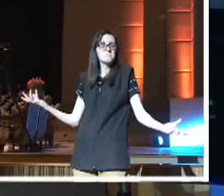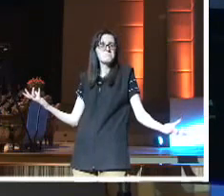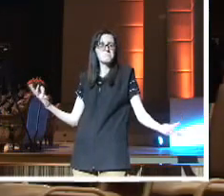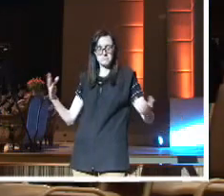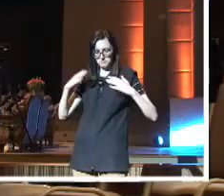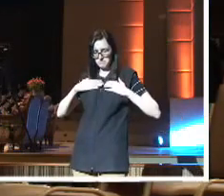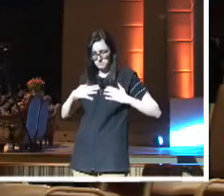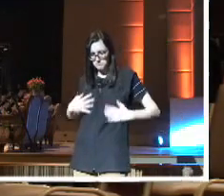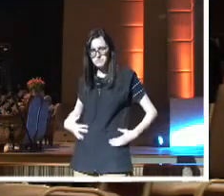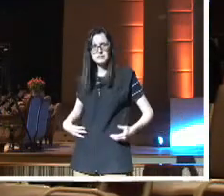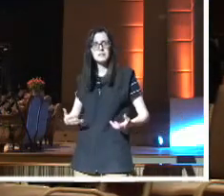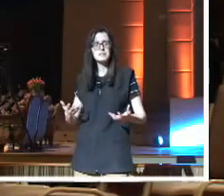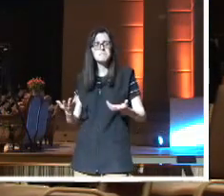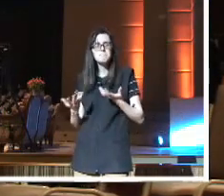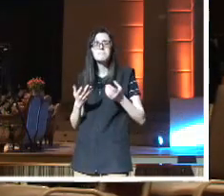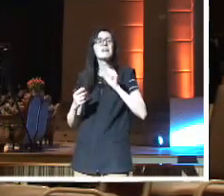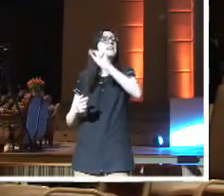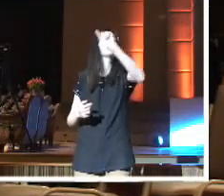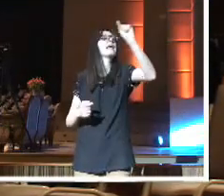humano é capaz